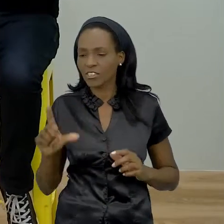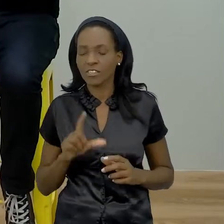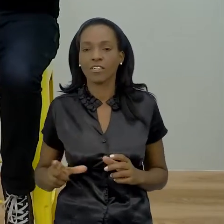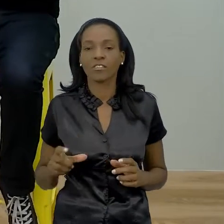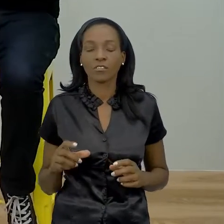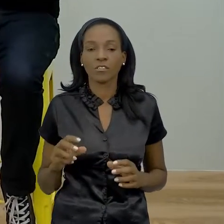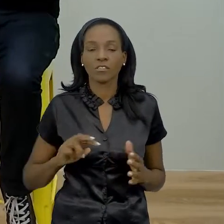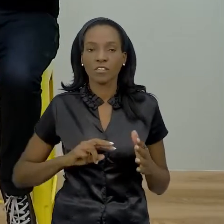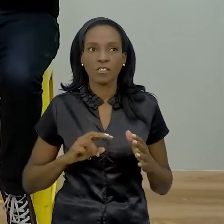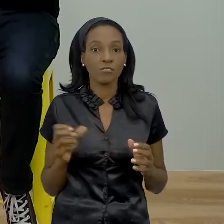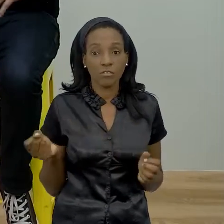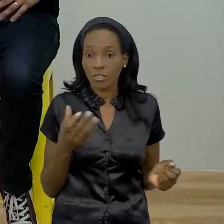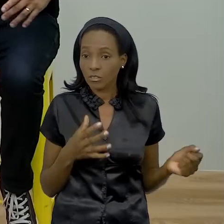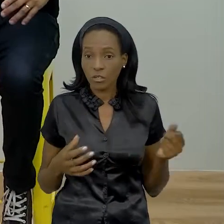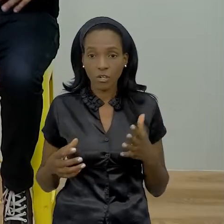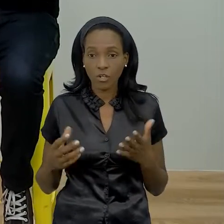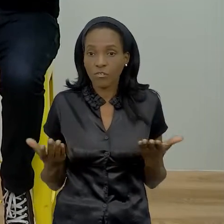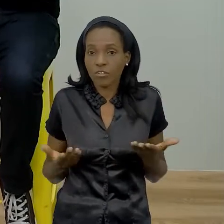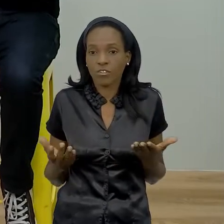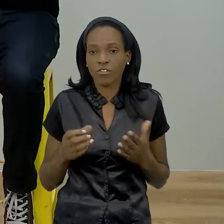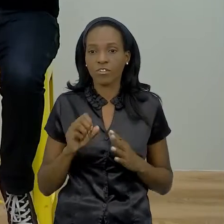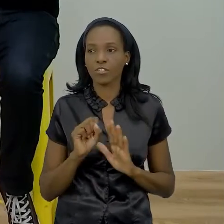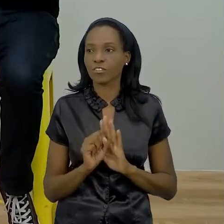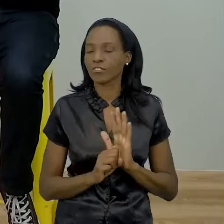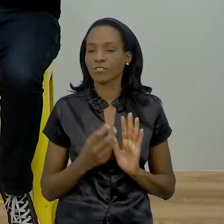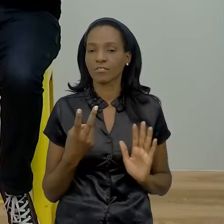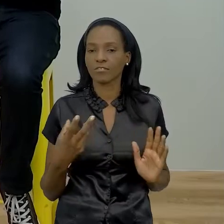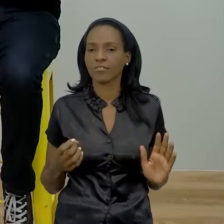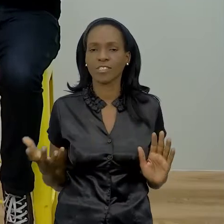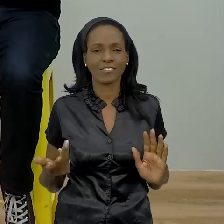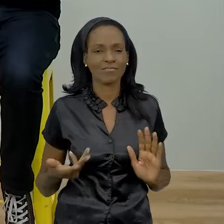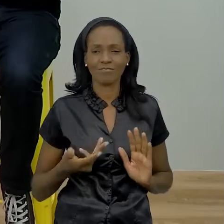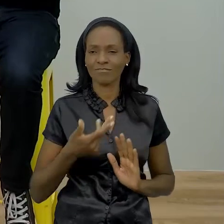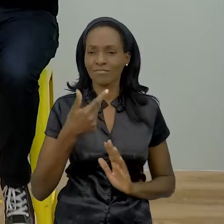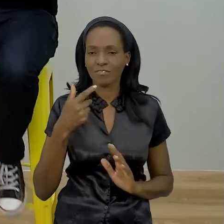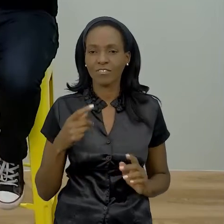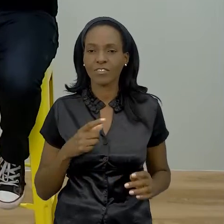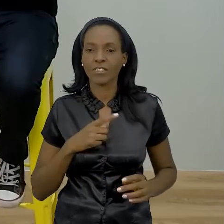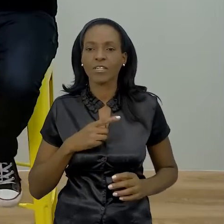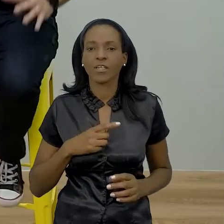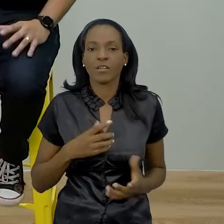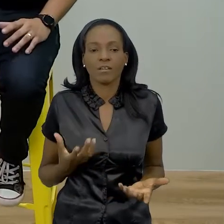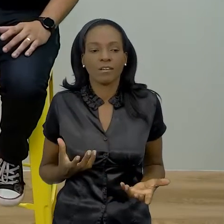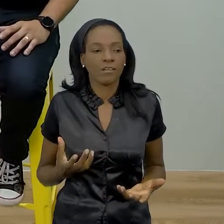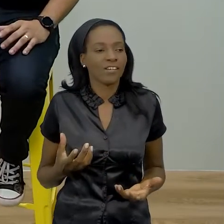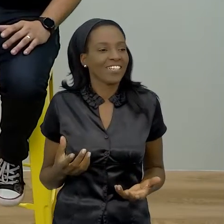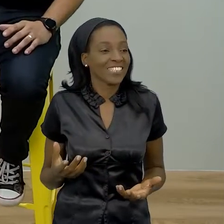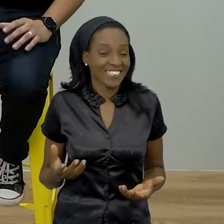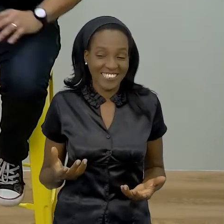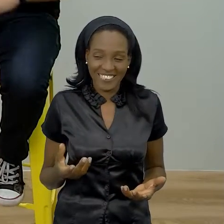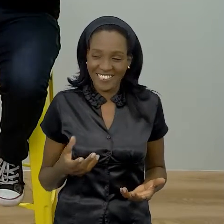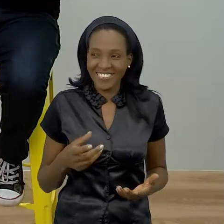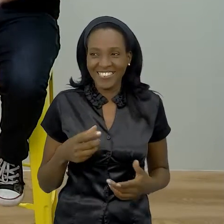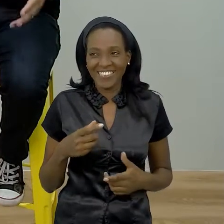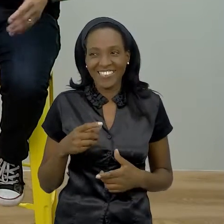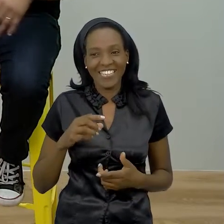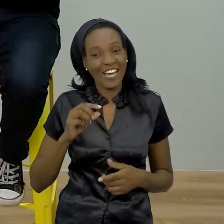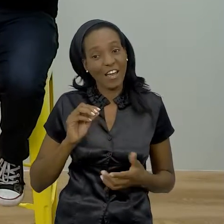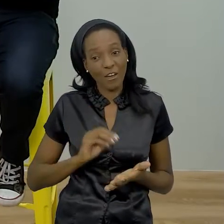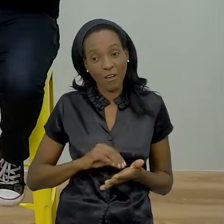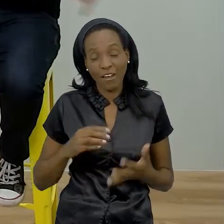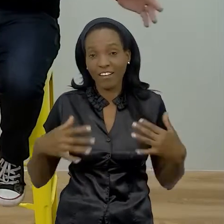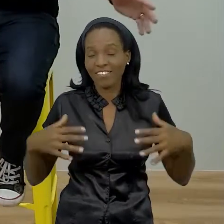louco, porque vem tecnologia, velocidade. Aí a gente, covardemente, chama a primeira metade